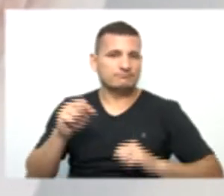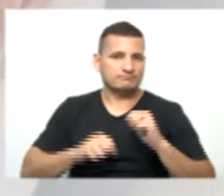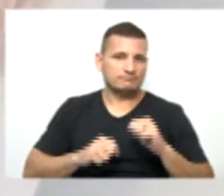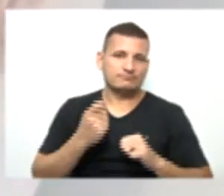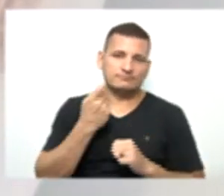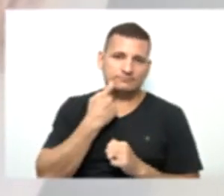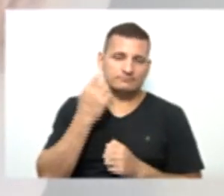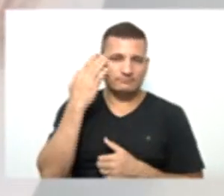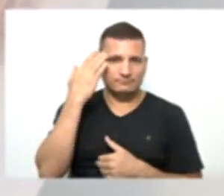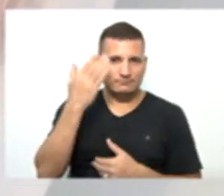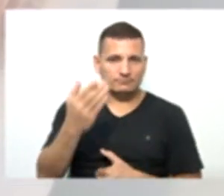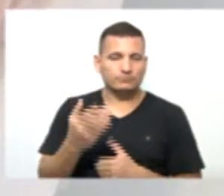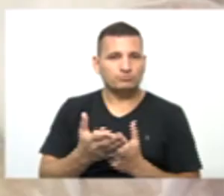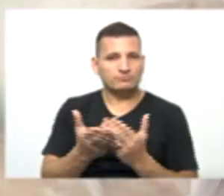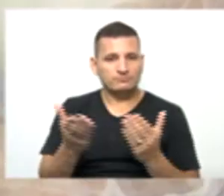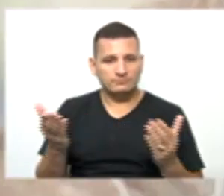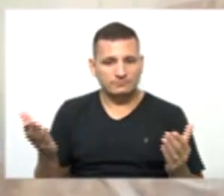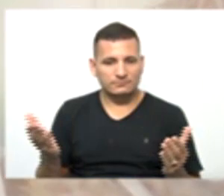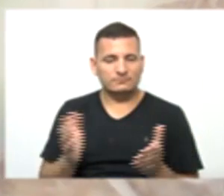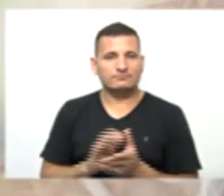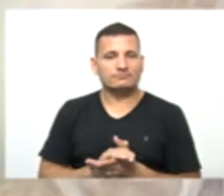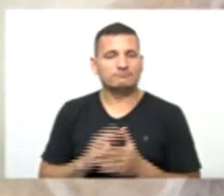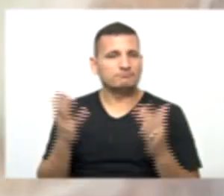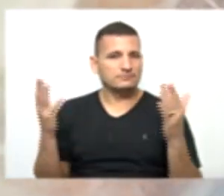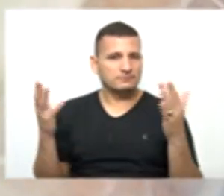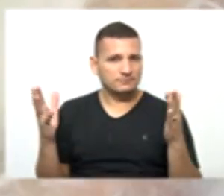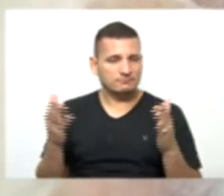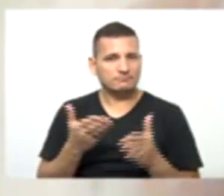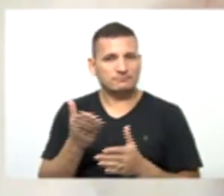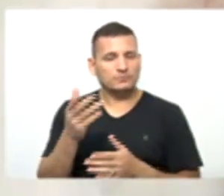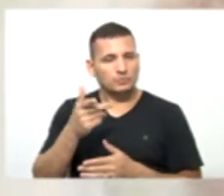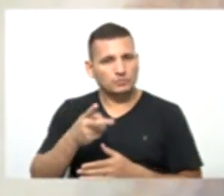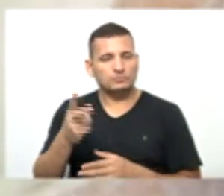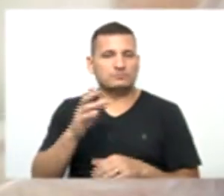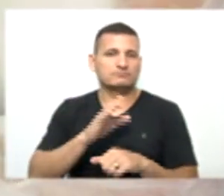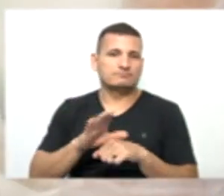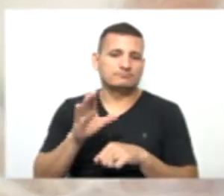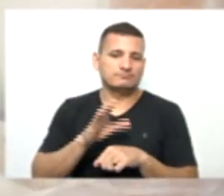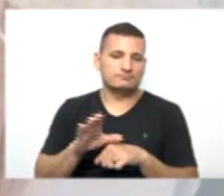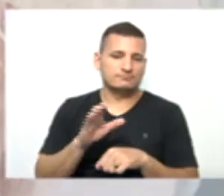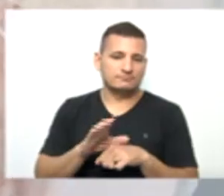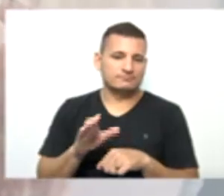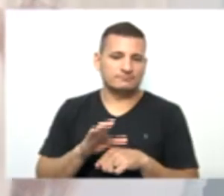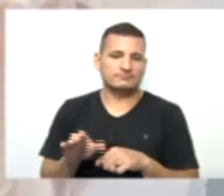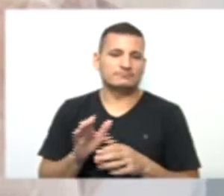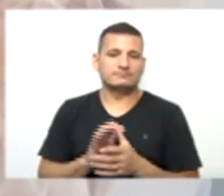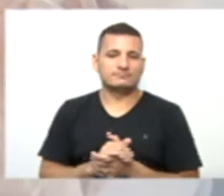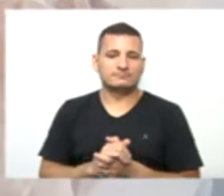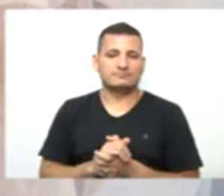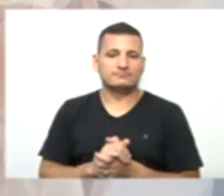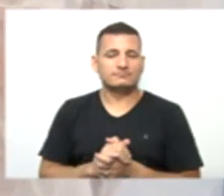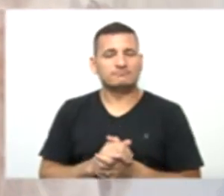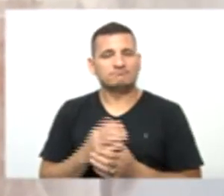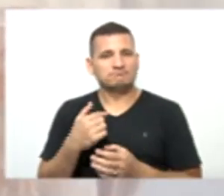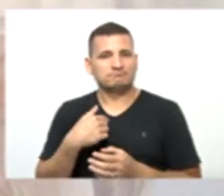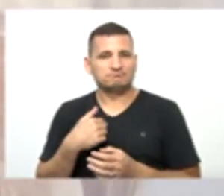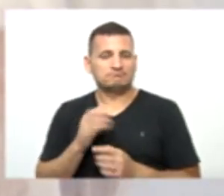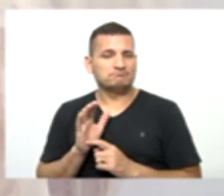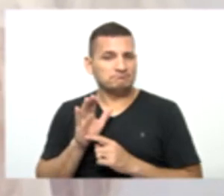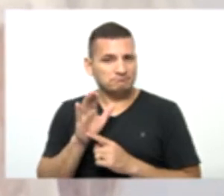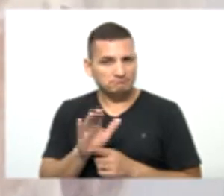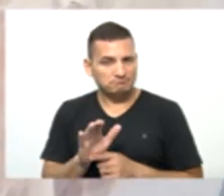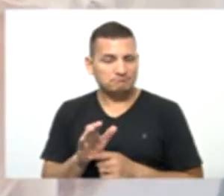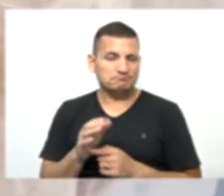Agradeço a vocês, tá? Meus parabéns, continue nesse curso. Muito obrigada. Tá? O que eu pude fazer,